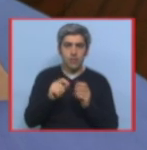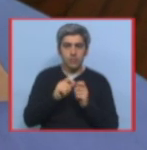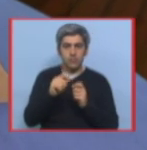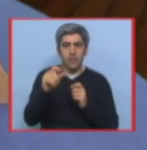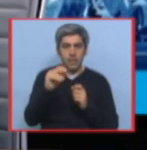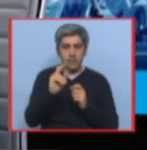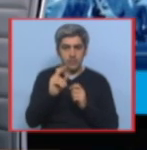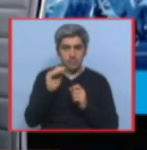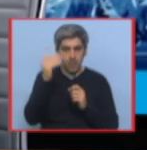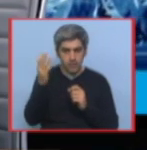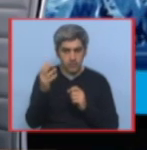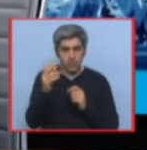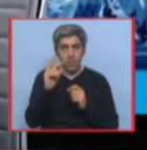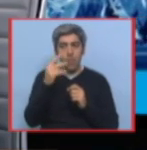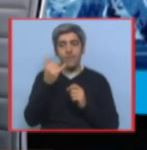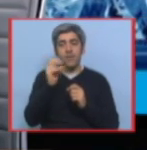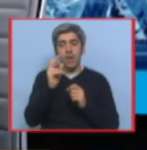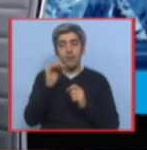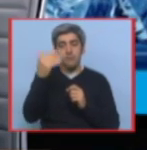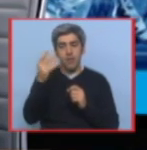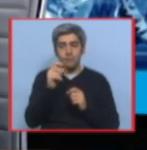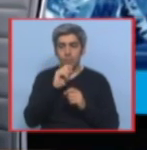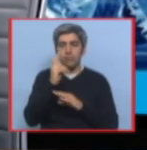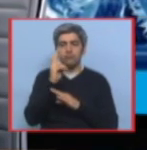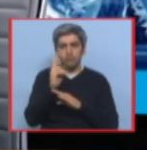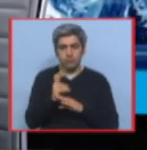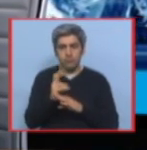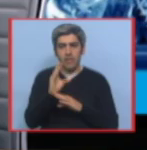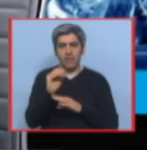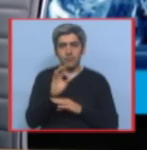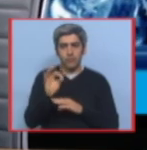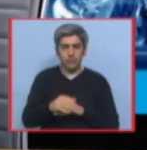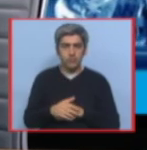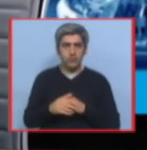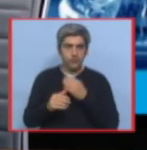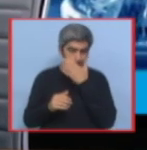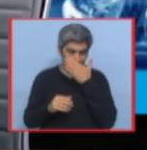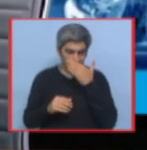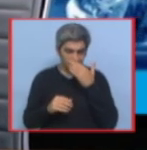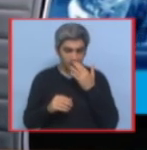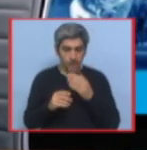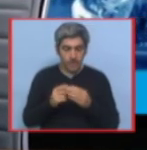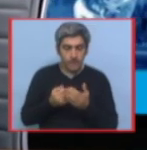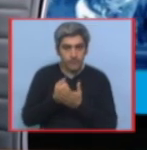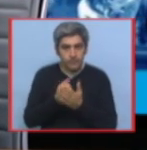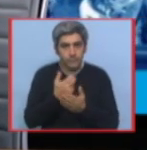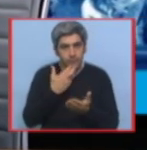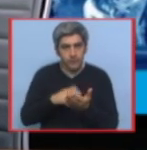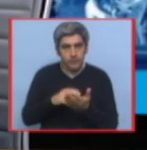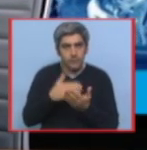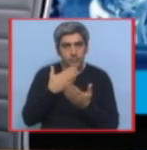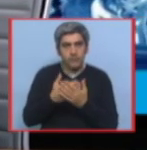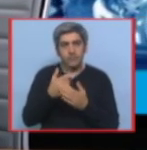anos. Para contratos acima de 20 anos, paga uma taxa de 10%. Ou seja, são incentivos reais para que os